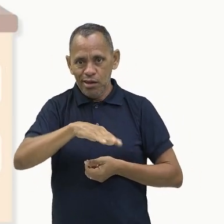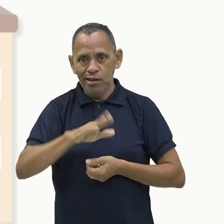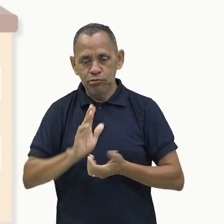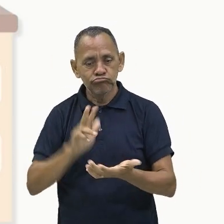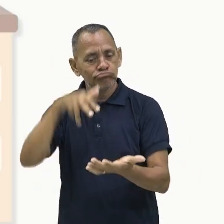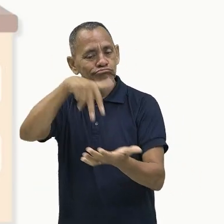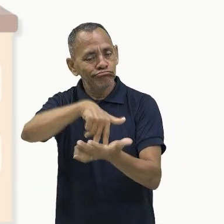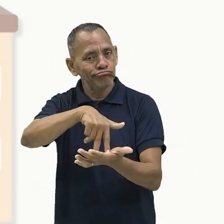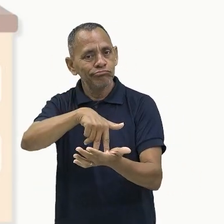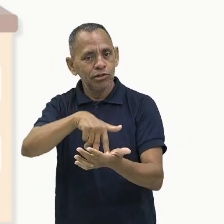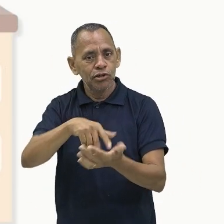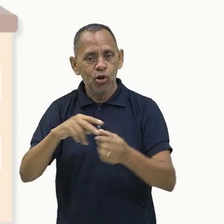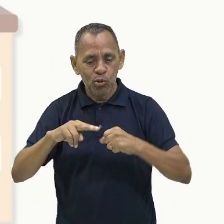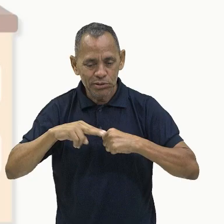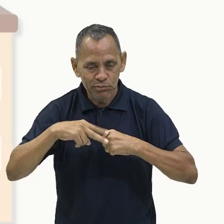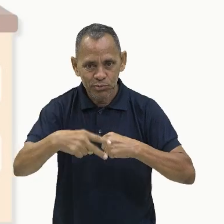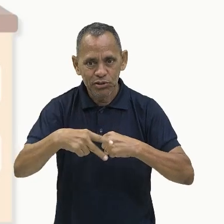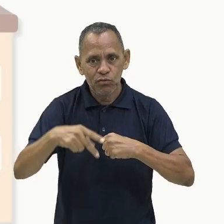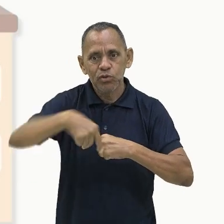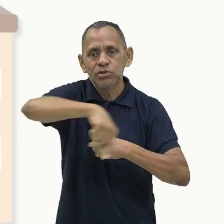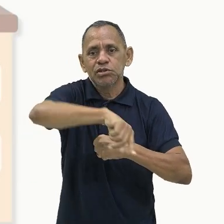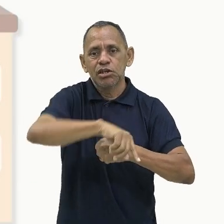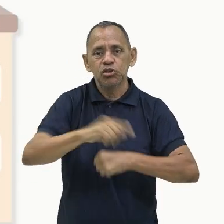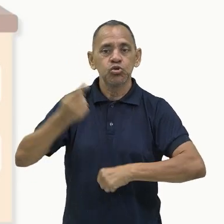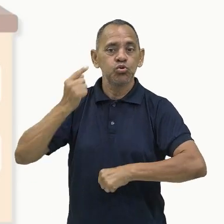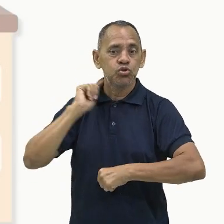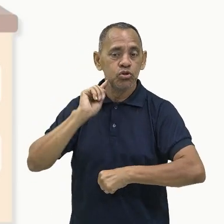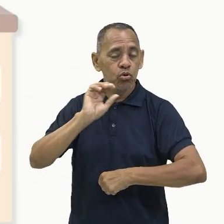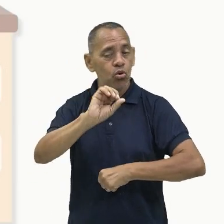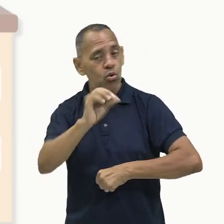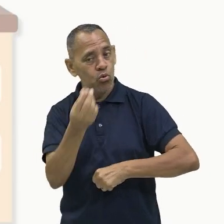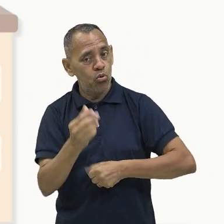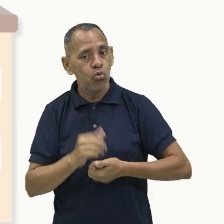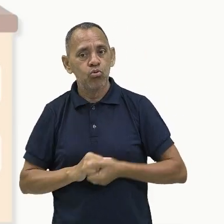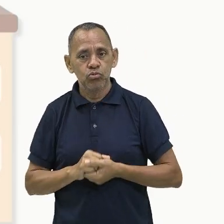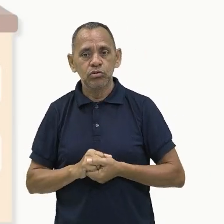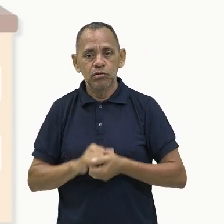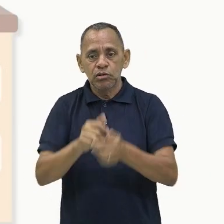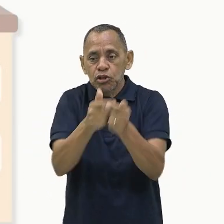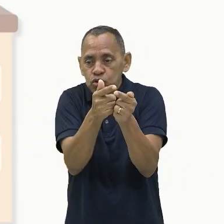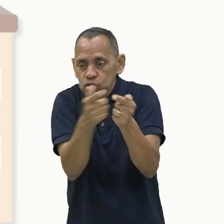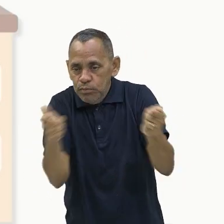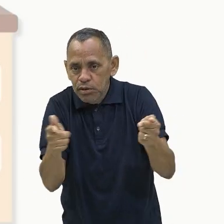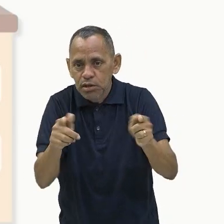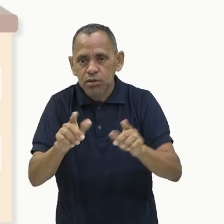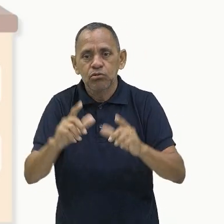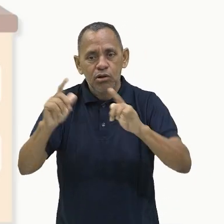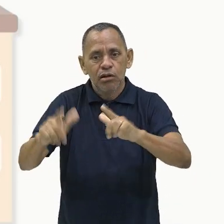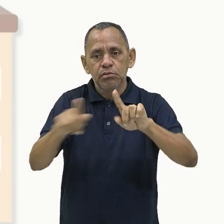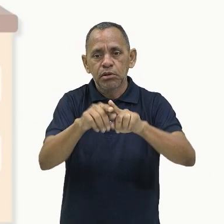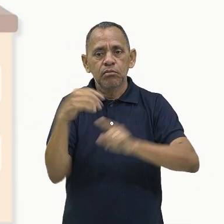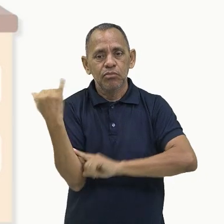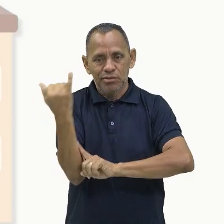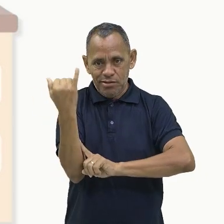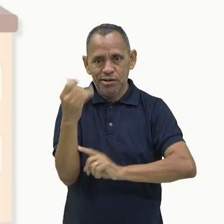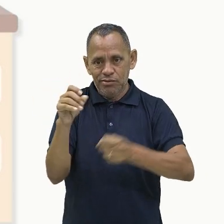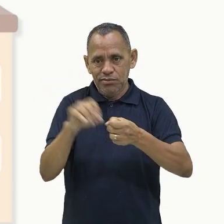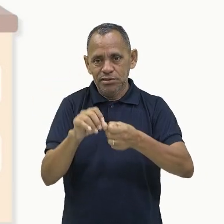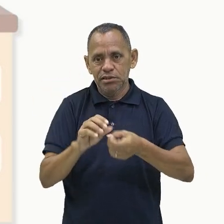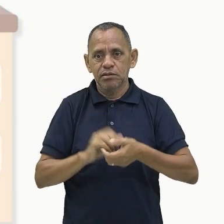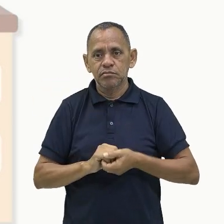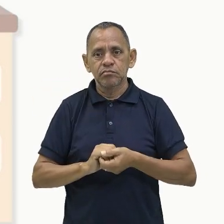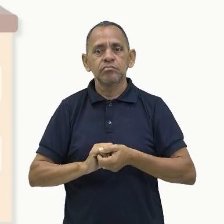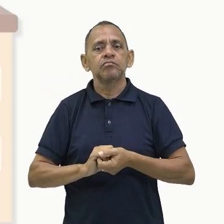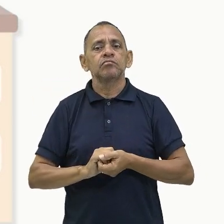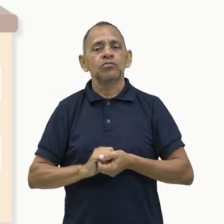então, consequentemente, vocês estão sujando ou deixando aquele ambiente limpo. Então, é uma coisa importante de se fazer, manter,